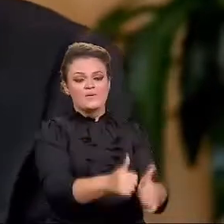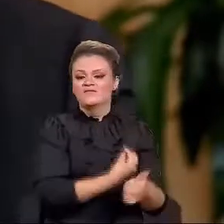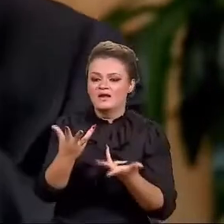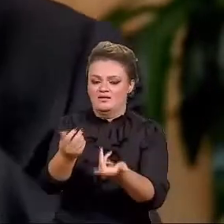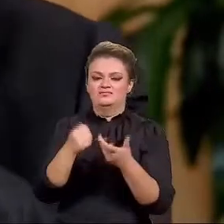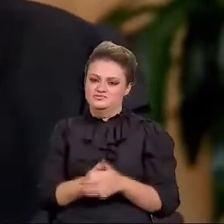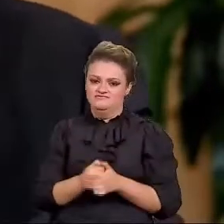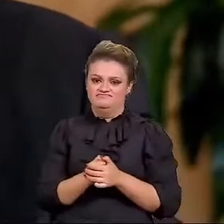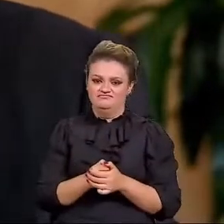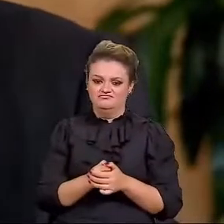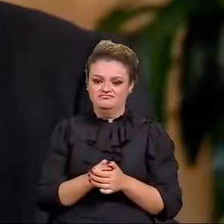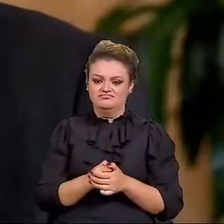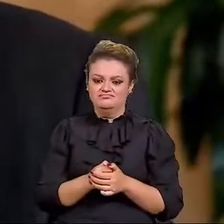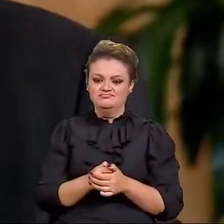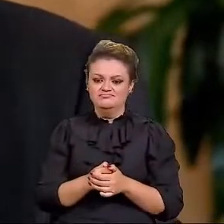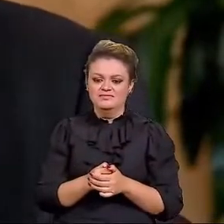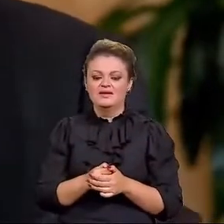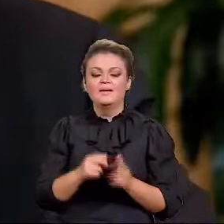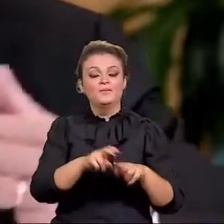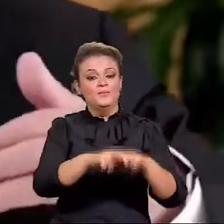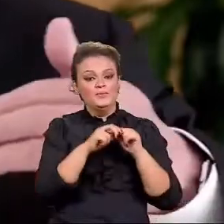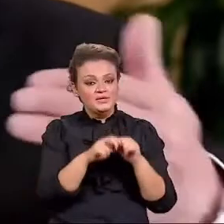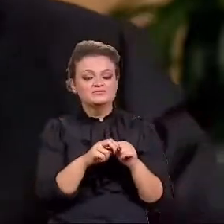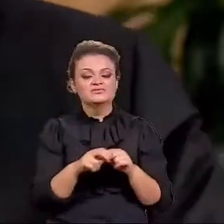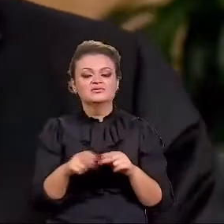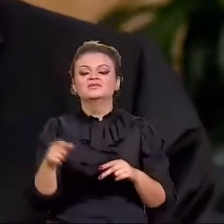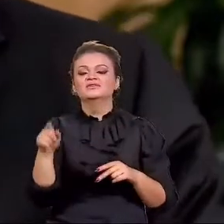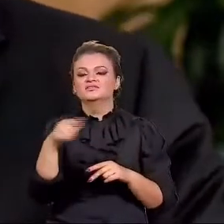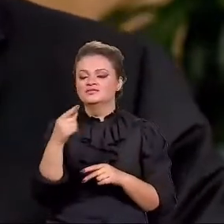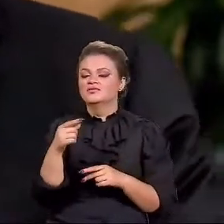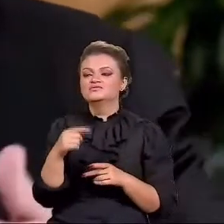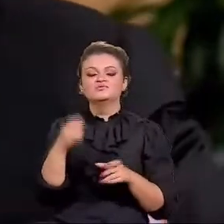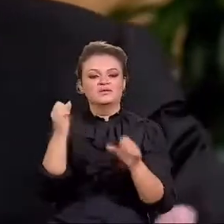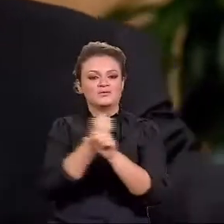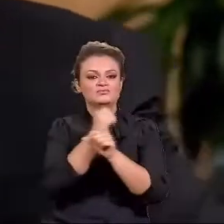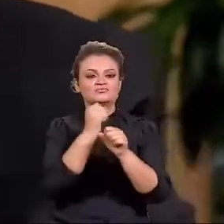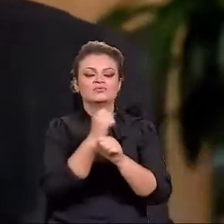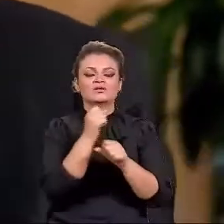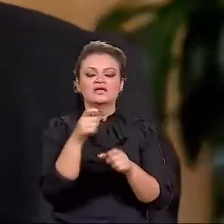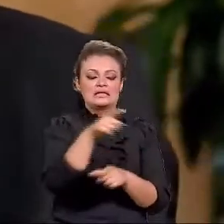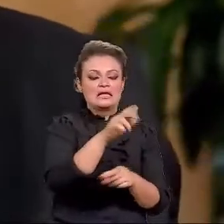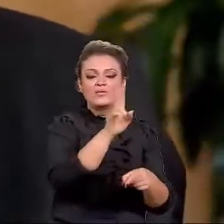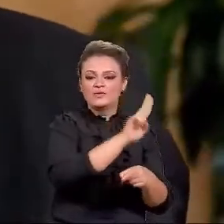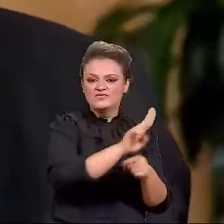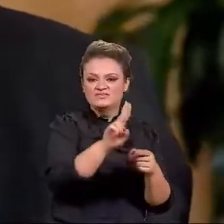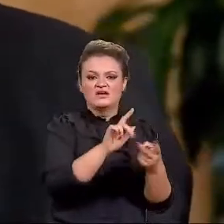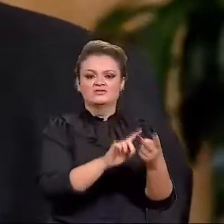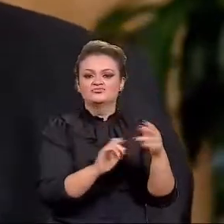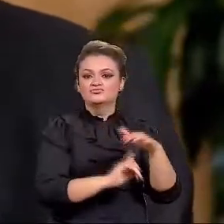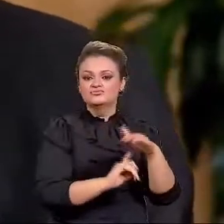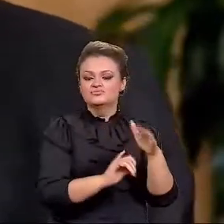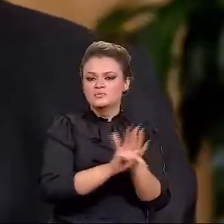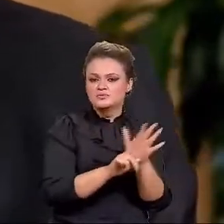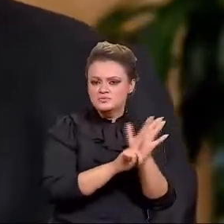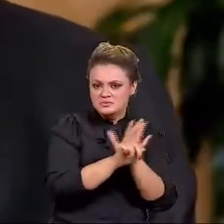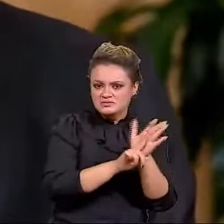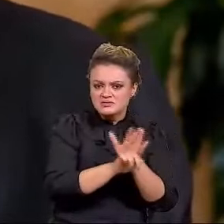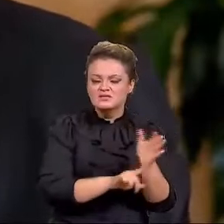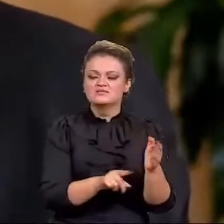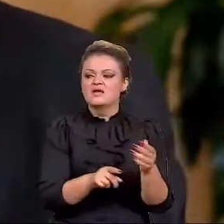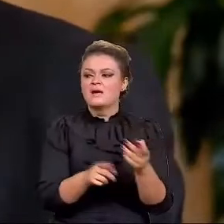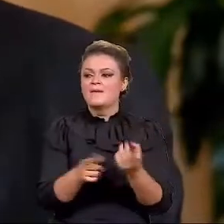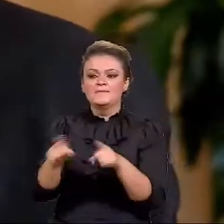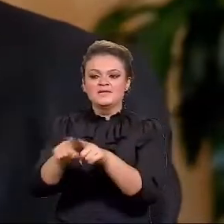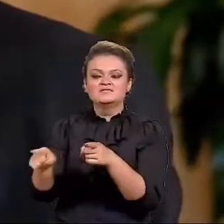Por isso que nós vamos ter que colocar as universidades para pesquisar, os institutos de pesquisa, fazer convênio com outros países, para